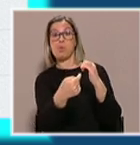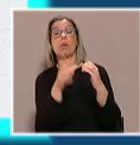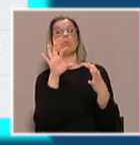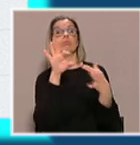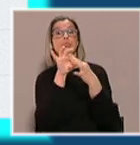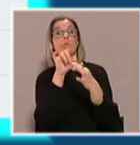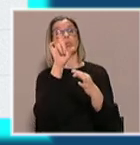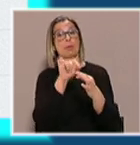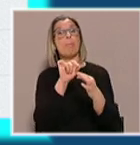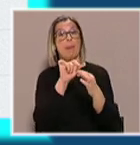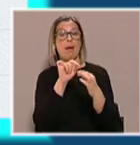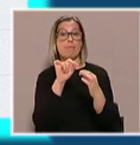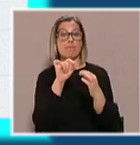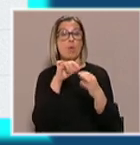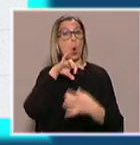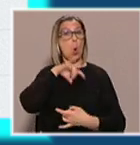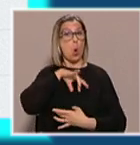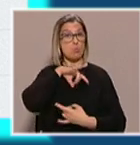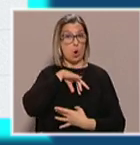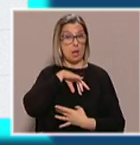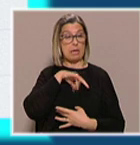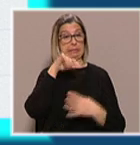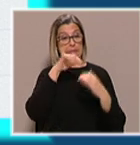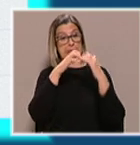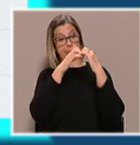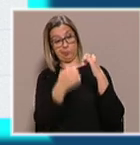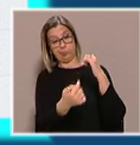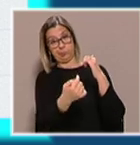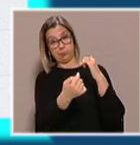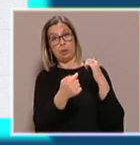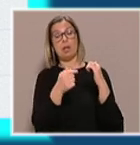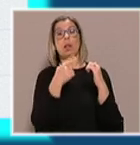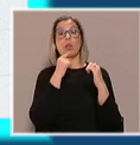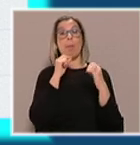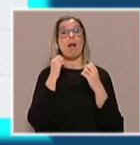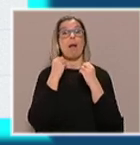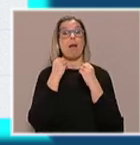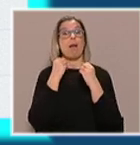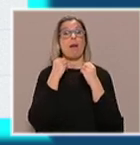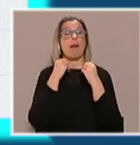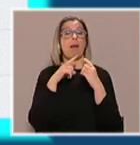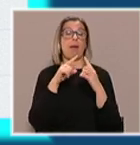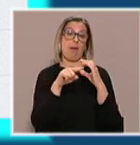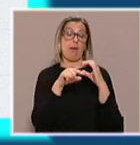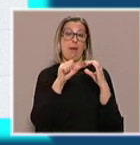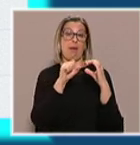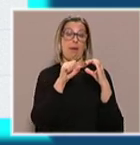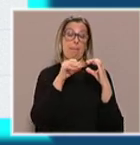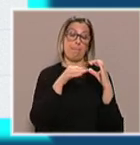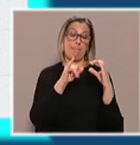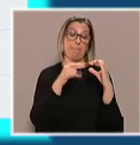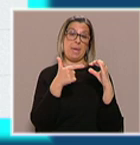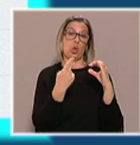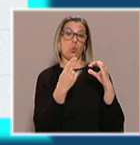hormonal, onde a hipófise, também denominada glândula pituitária, tem a capacidade de